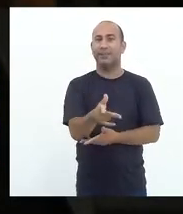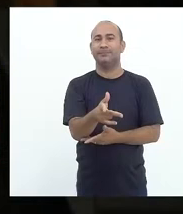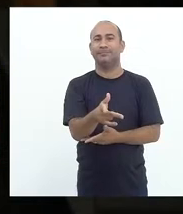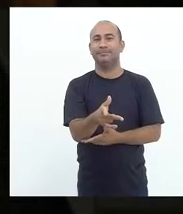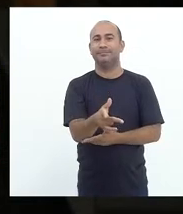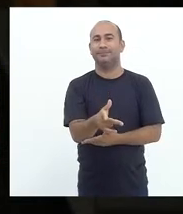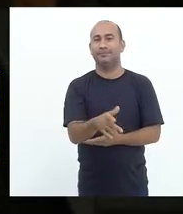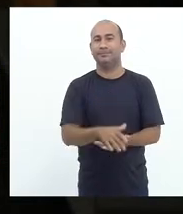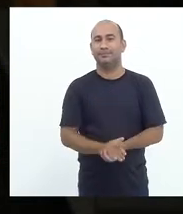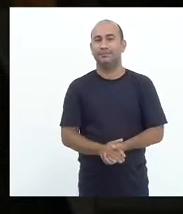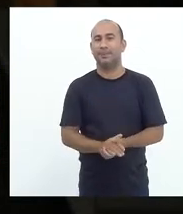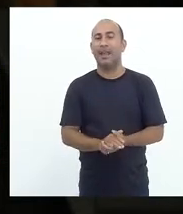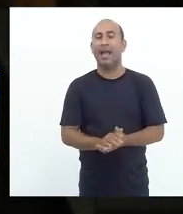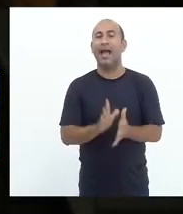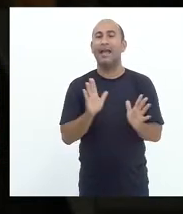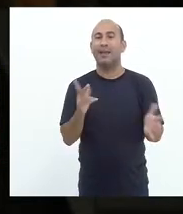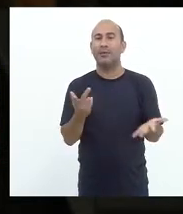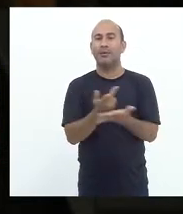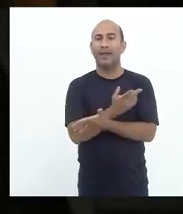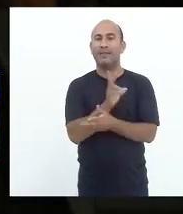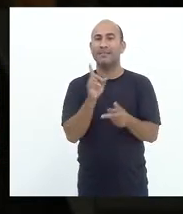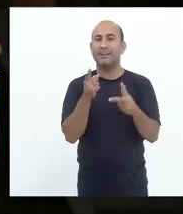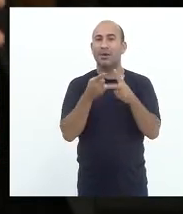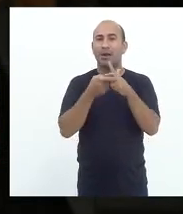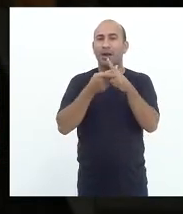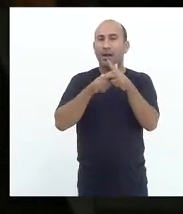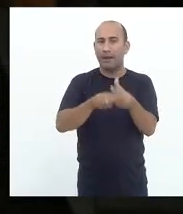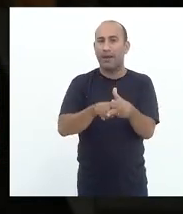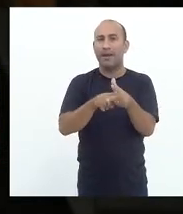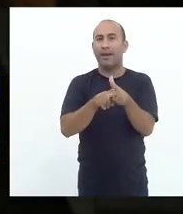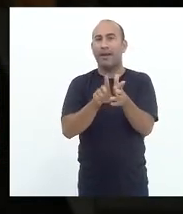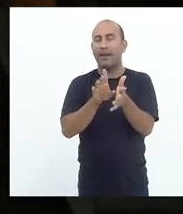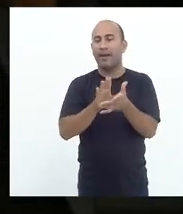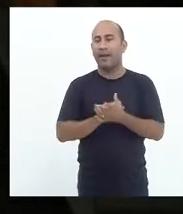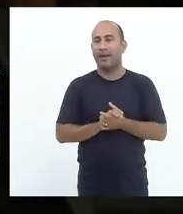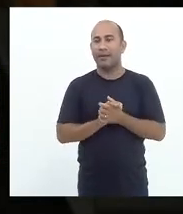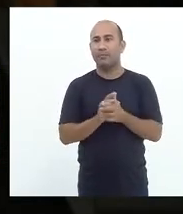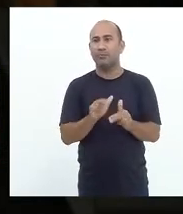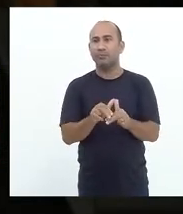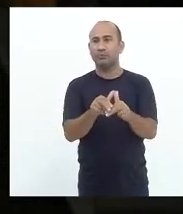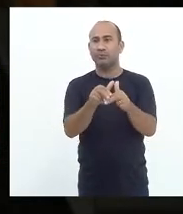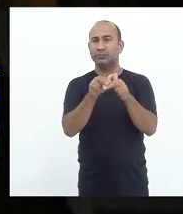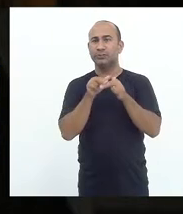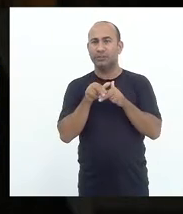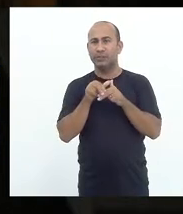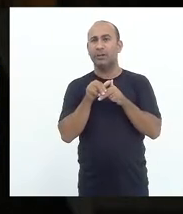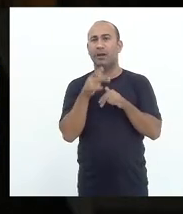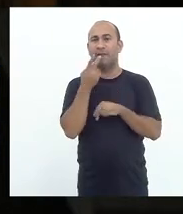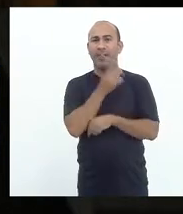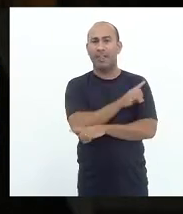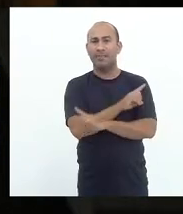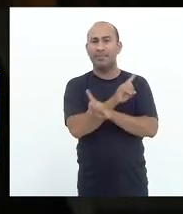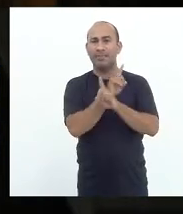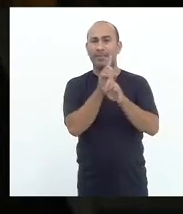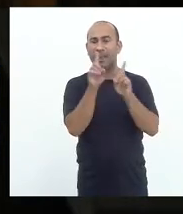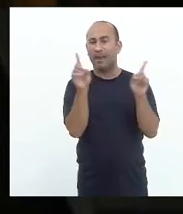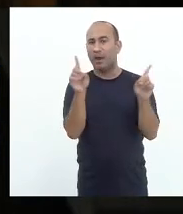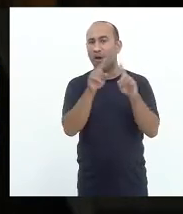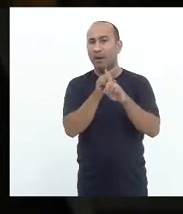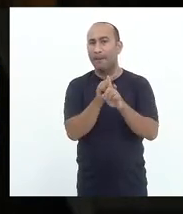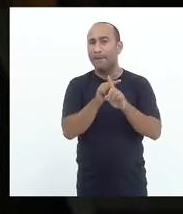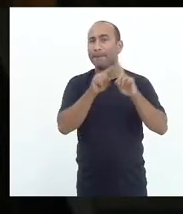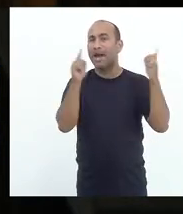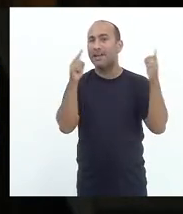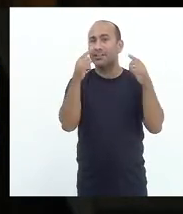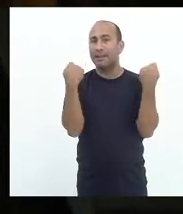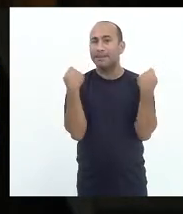Aí vem a emenda, subrepticiamente, dizia, não, mas precisa